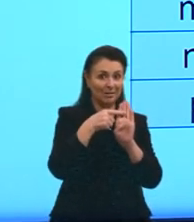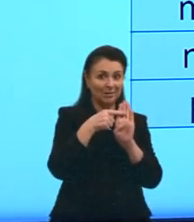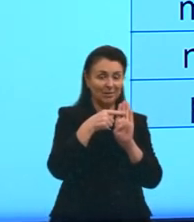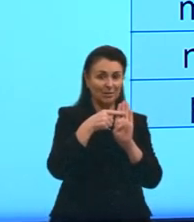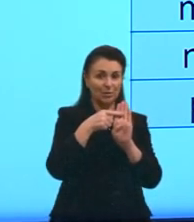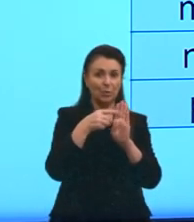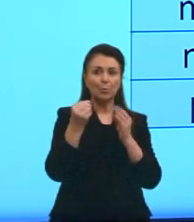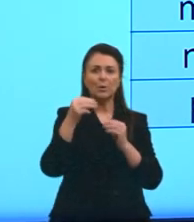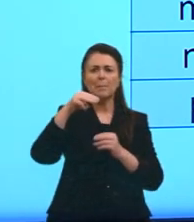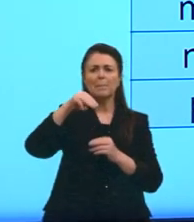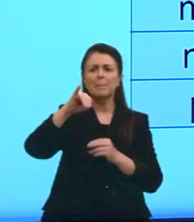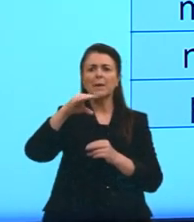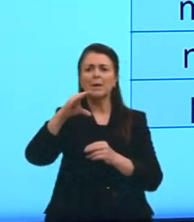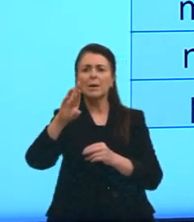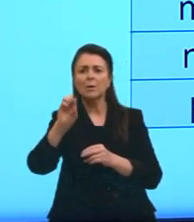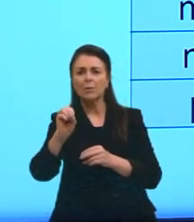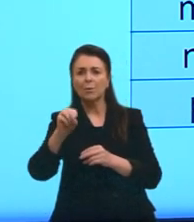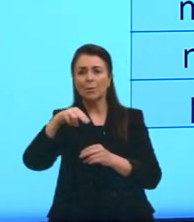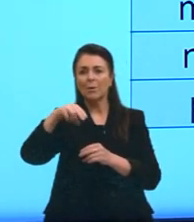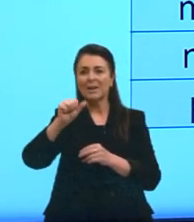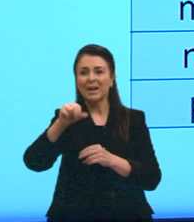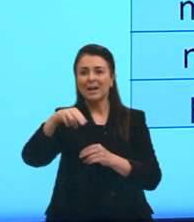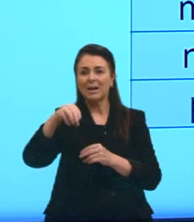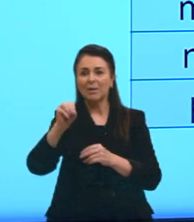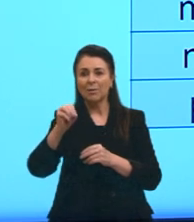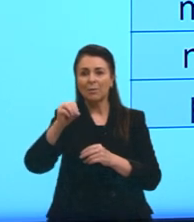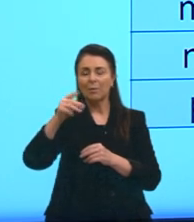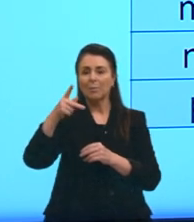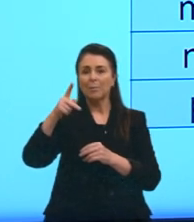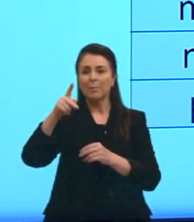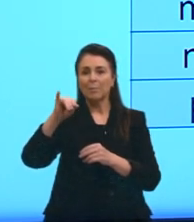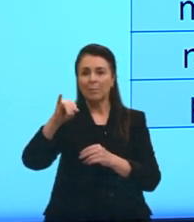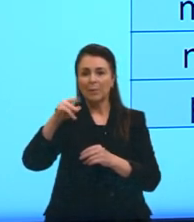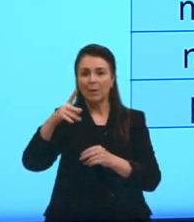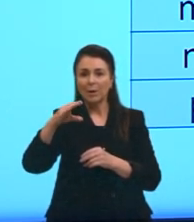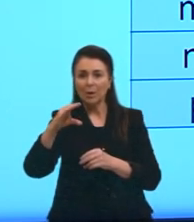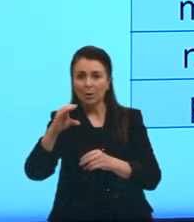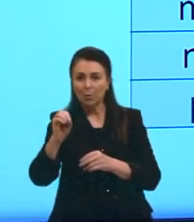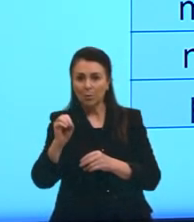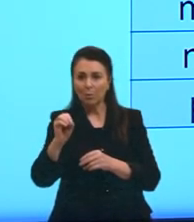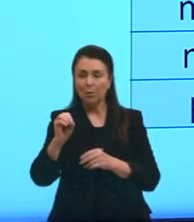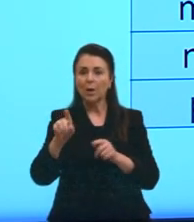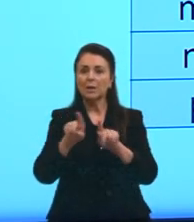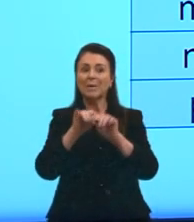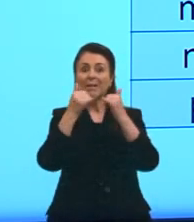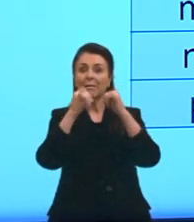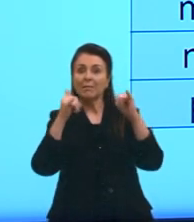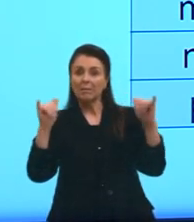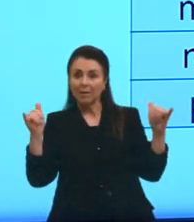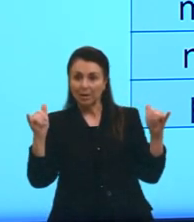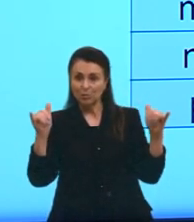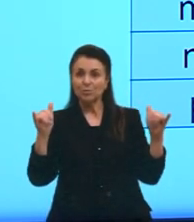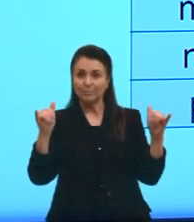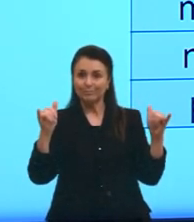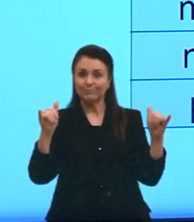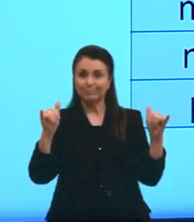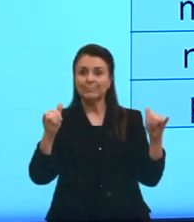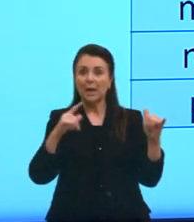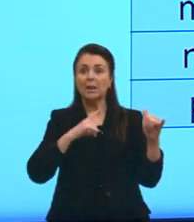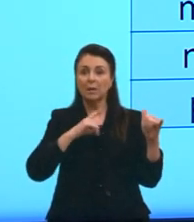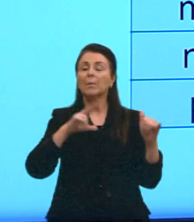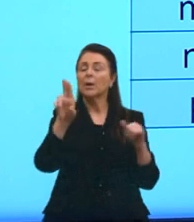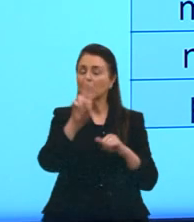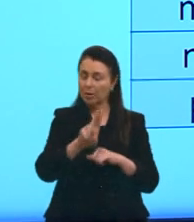bastante micro nano e pico mas lá em eletricidade a gente tem coisas menores as cargas elétricas